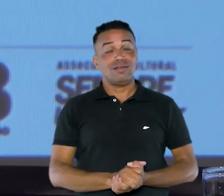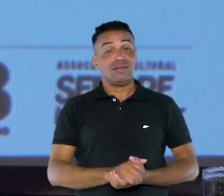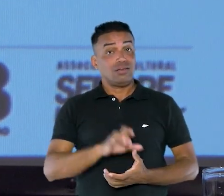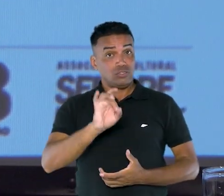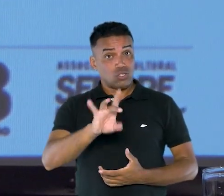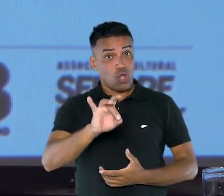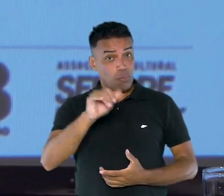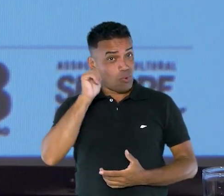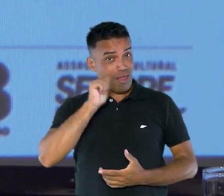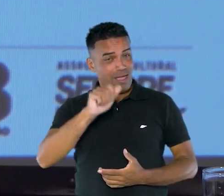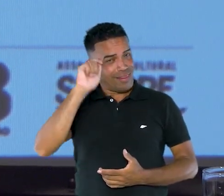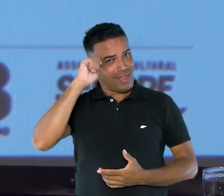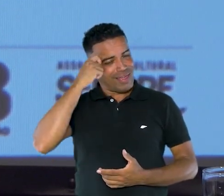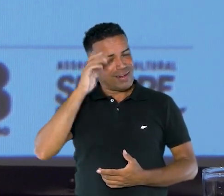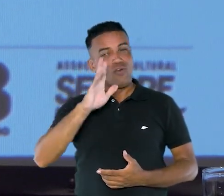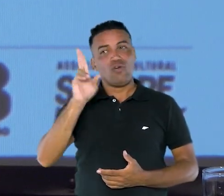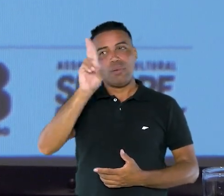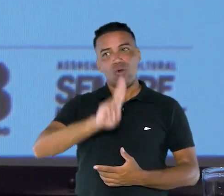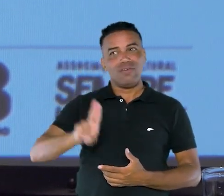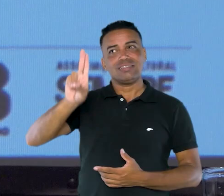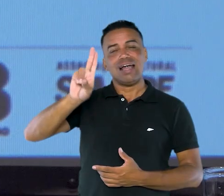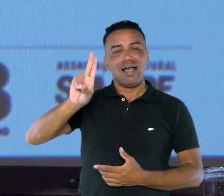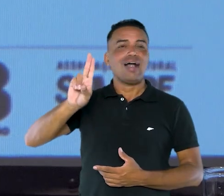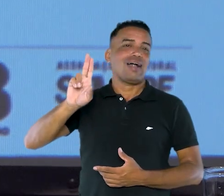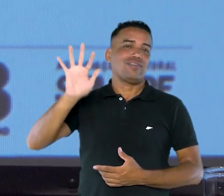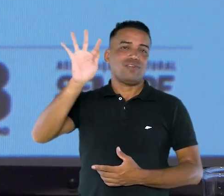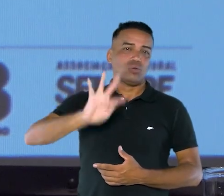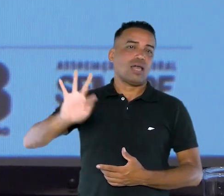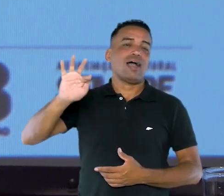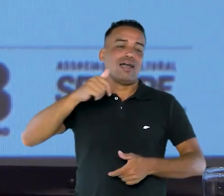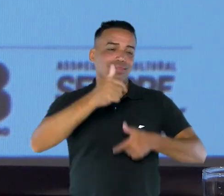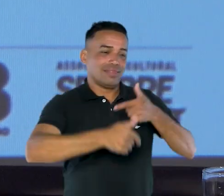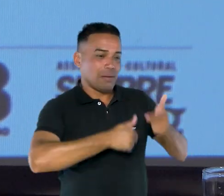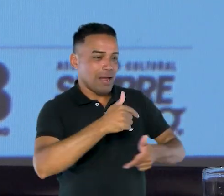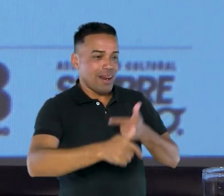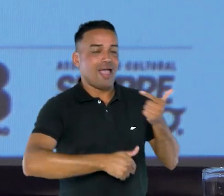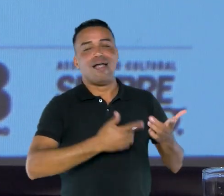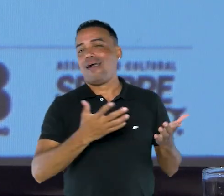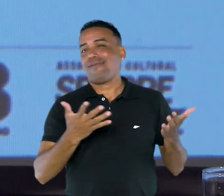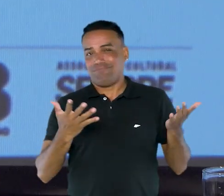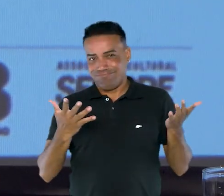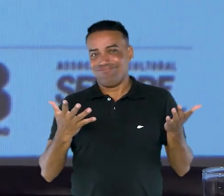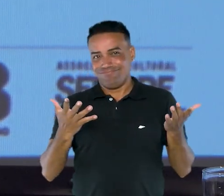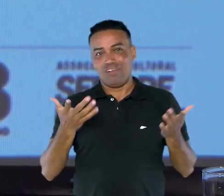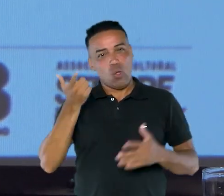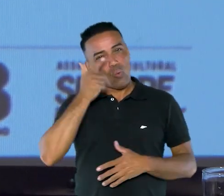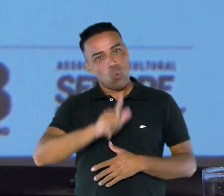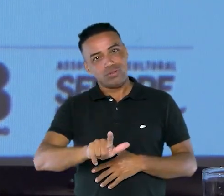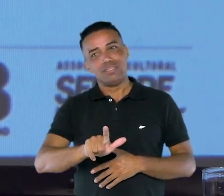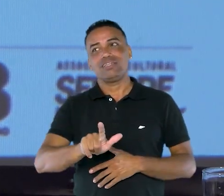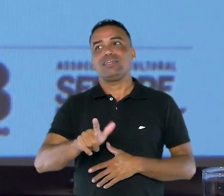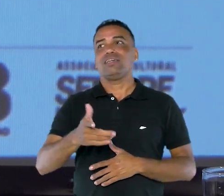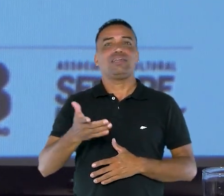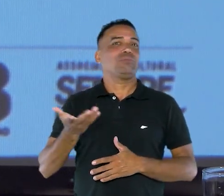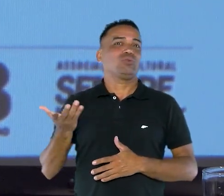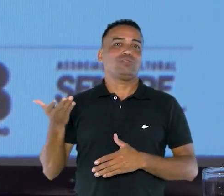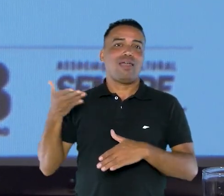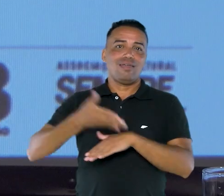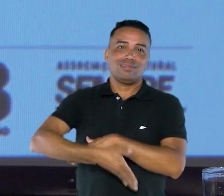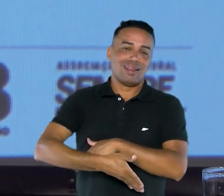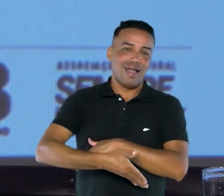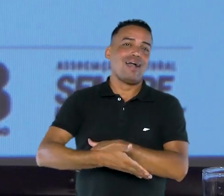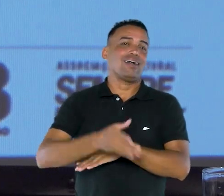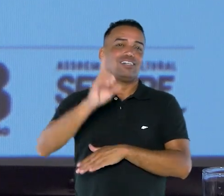conceito de mulheres negras, né? A gente foi para a universidade, a gente conseguiu ir trabalhar, e foi para fora, e, né, conseguimos, né, uma parcela